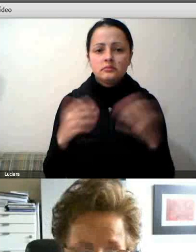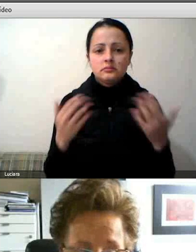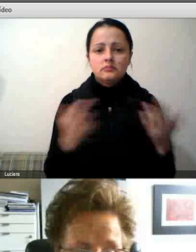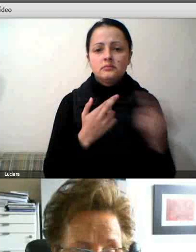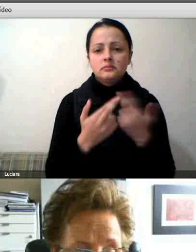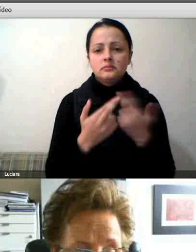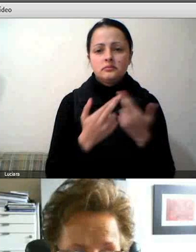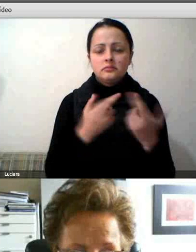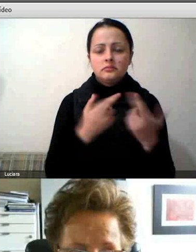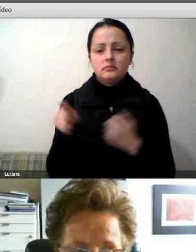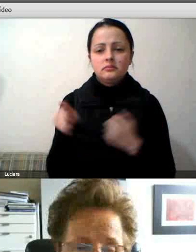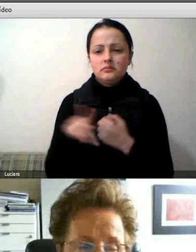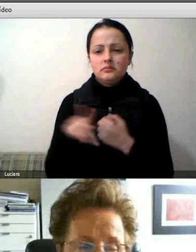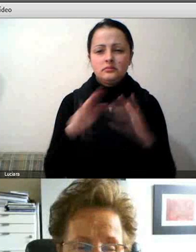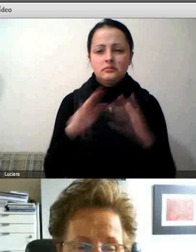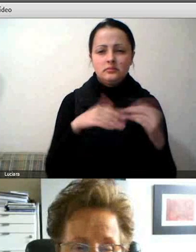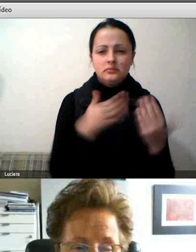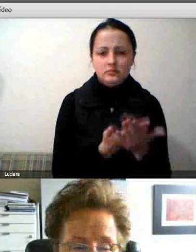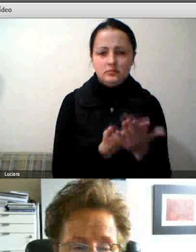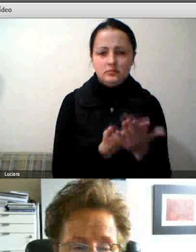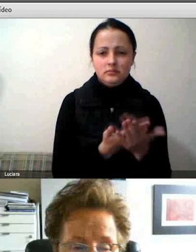ver como é essa proposta.